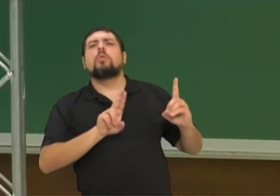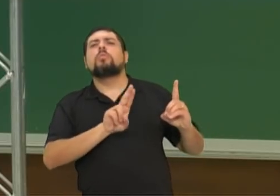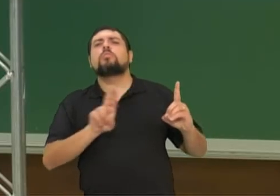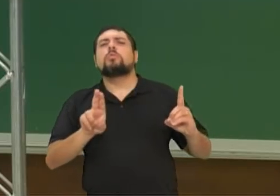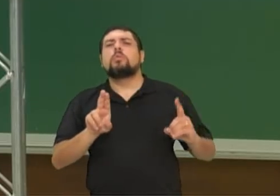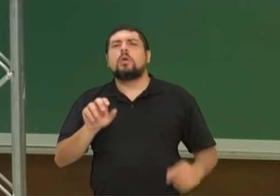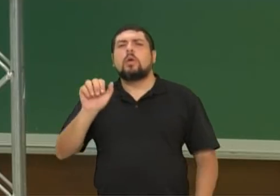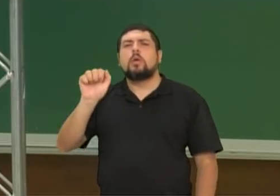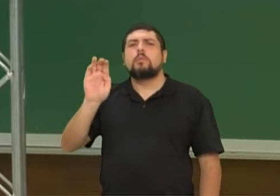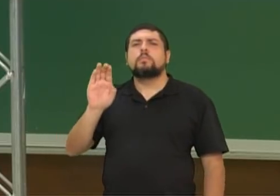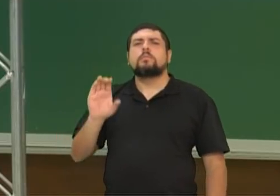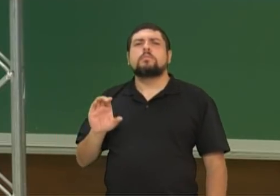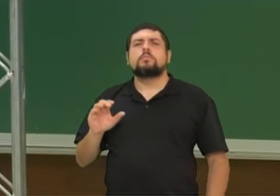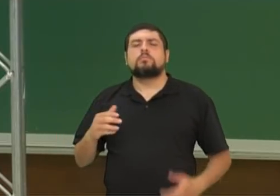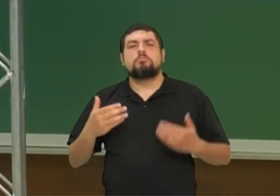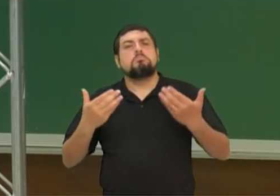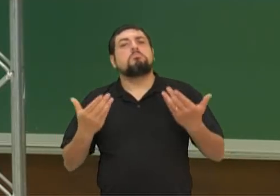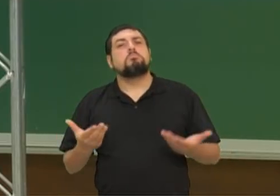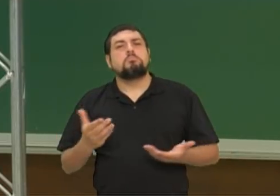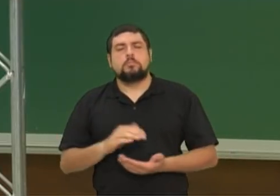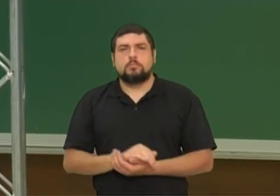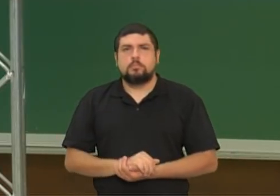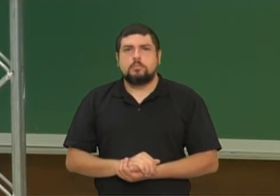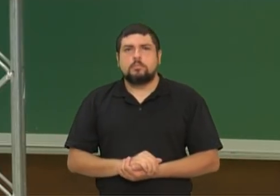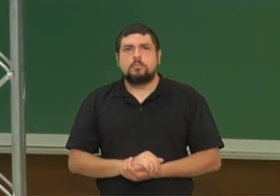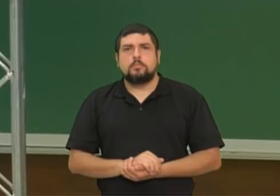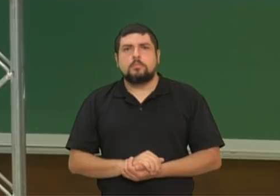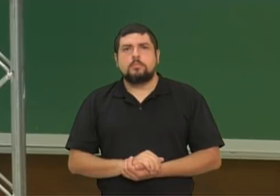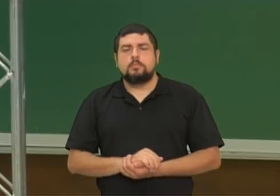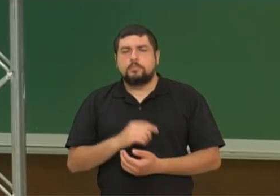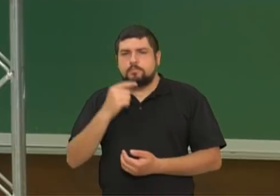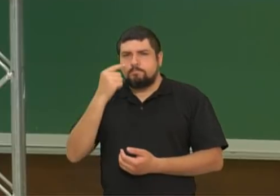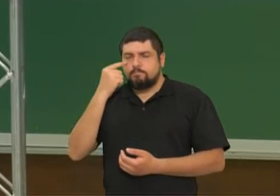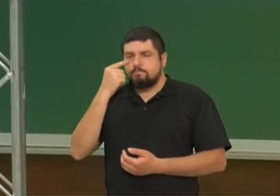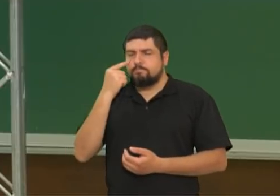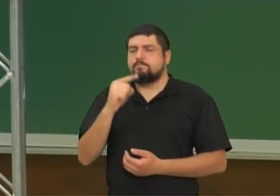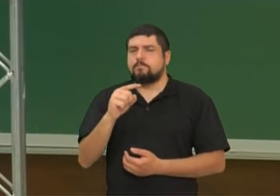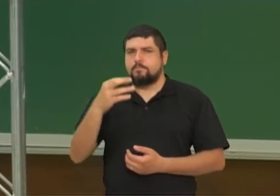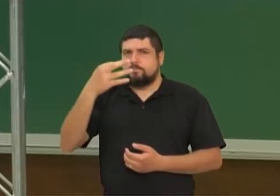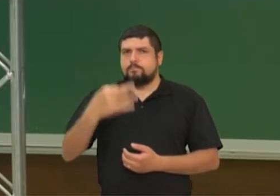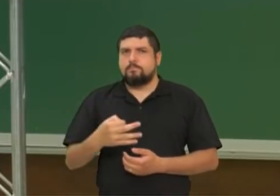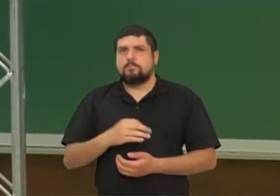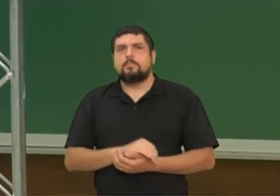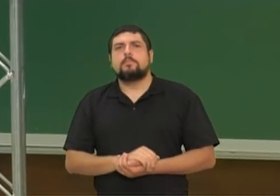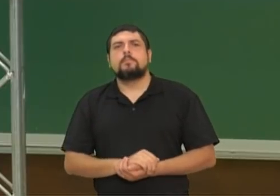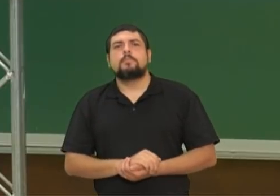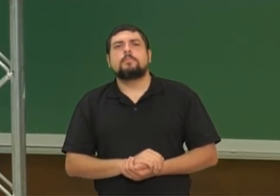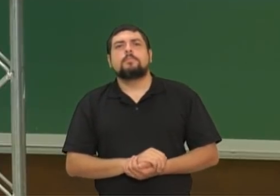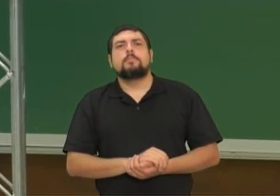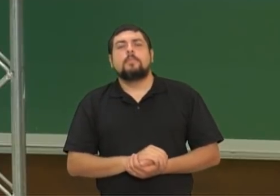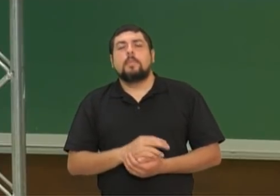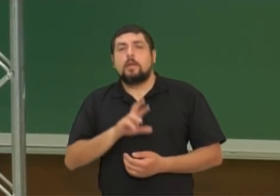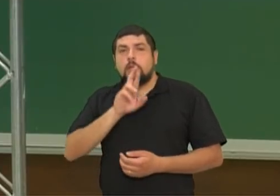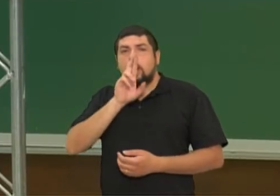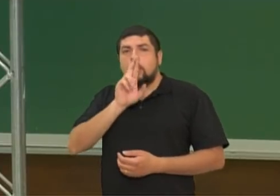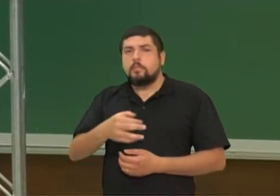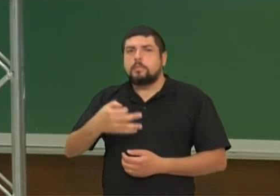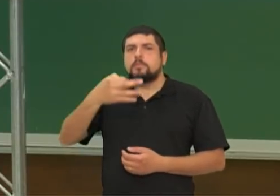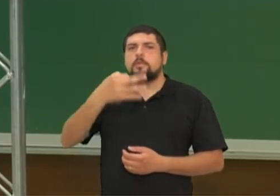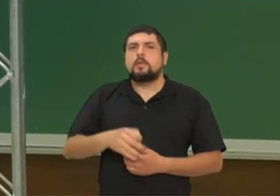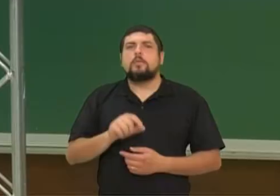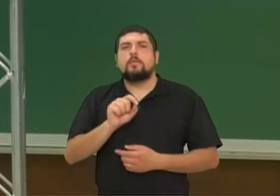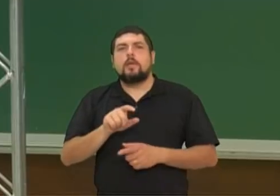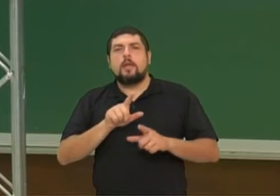C. Guairacá. Qual foi a alternativa que você marcou? Vamos descobrir qual é a correta? Então, a resposta correta é a